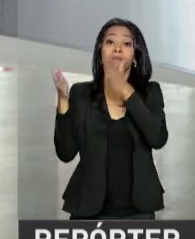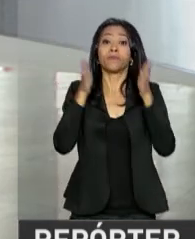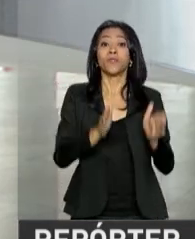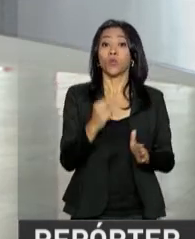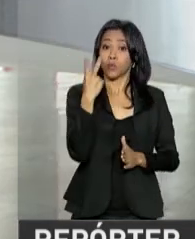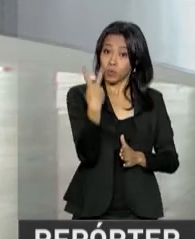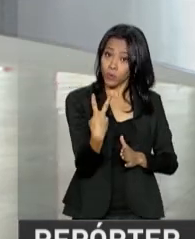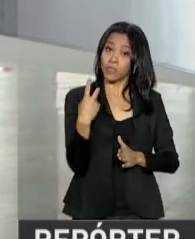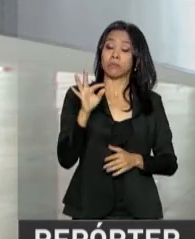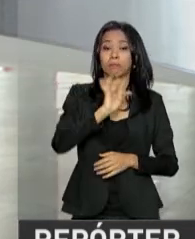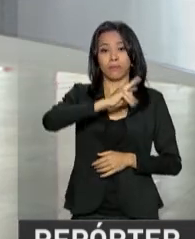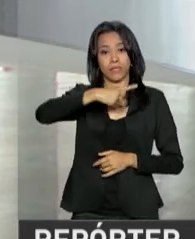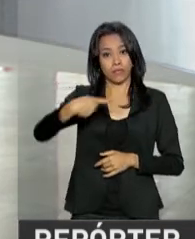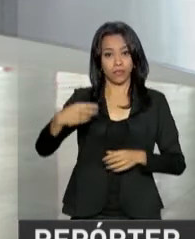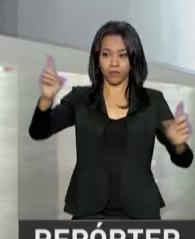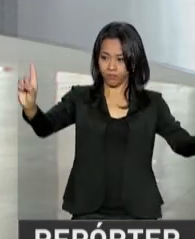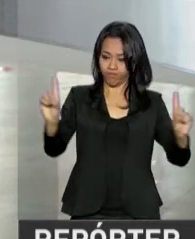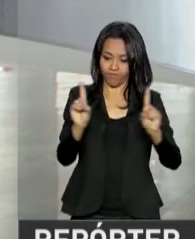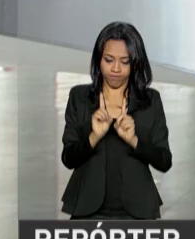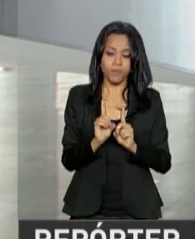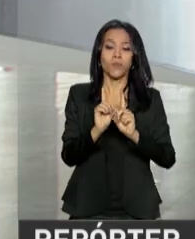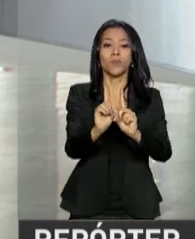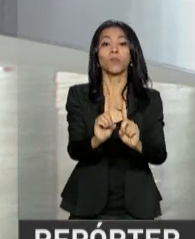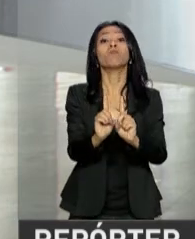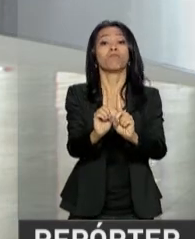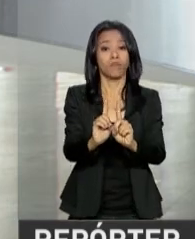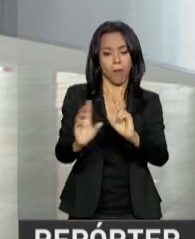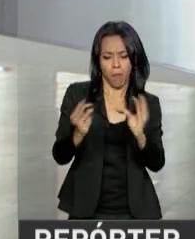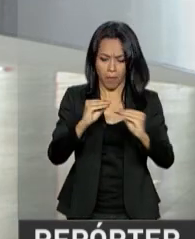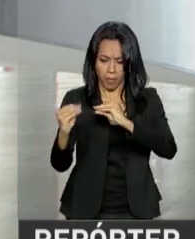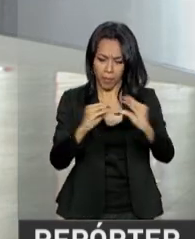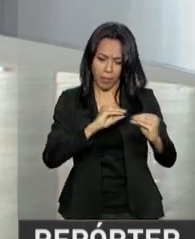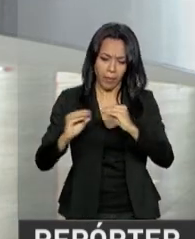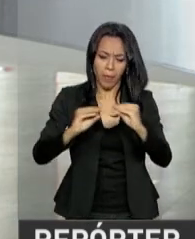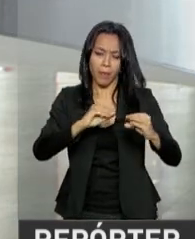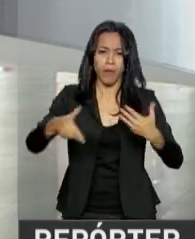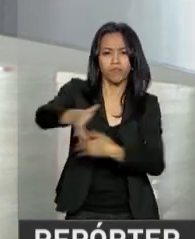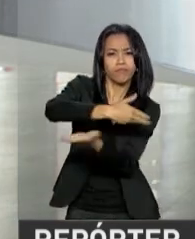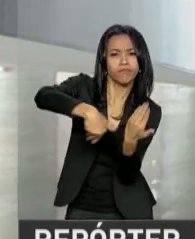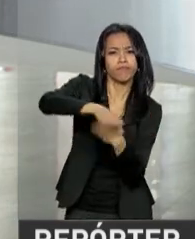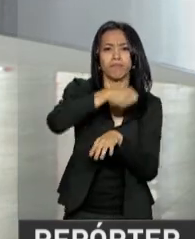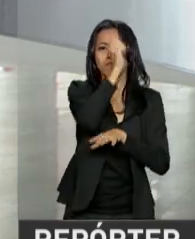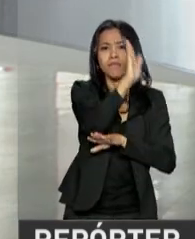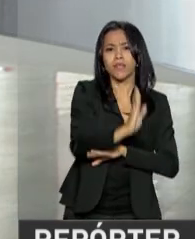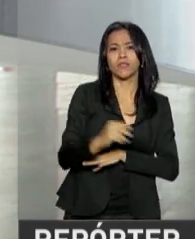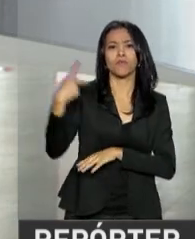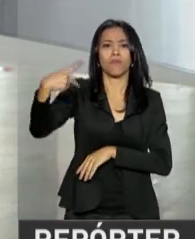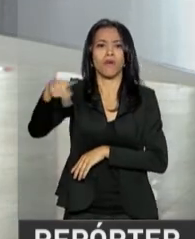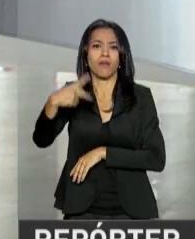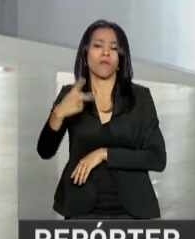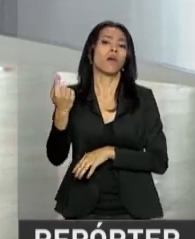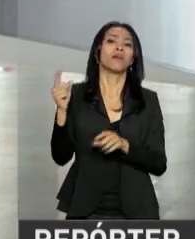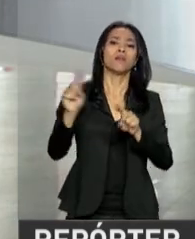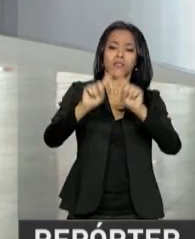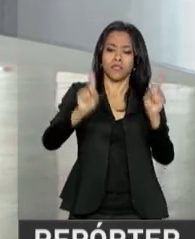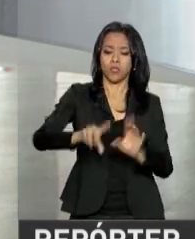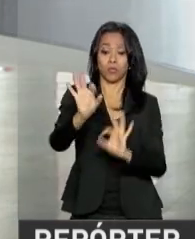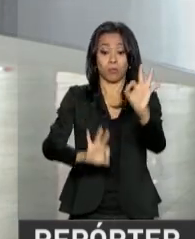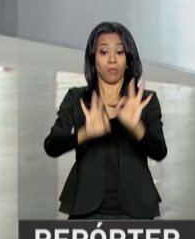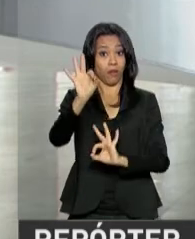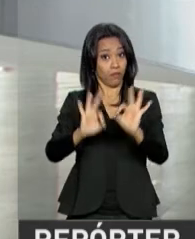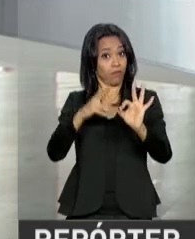conversar sobre a agenda de integração entre brasil paraguai e também os planos regional e